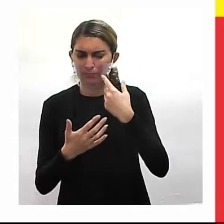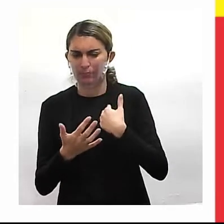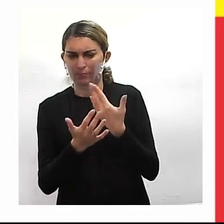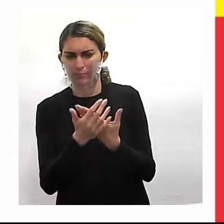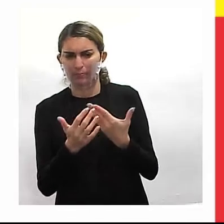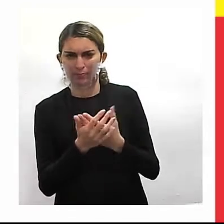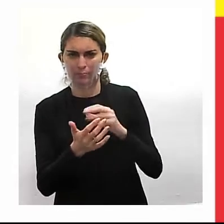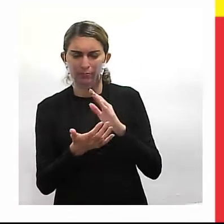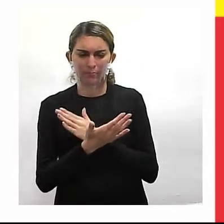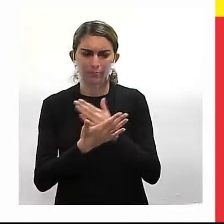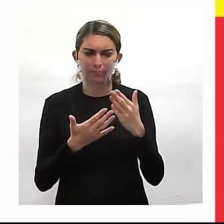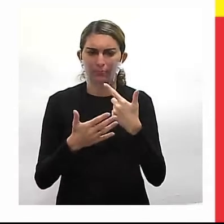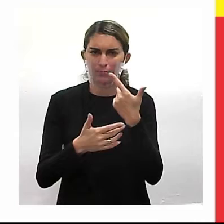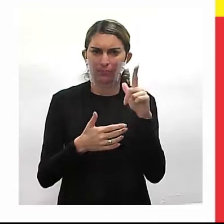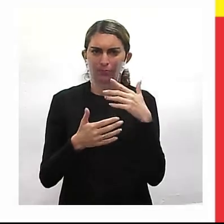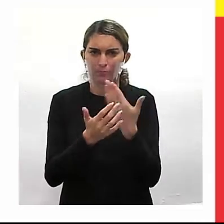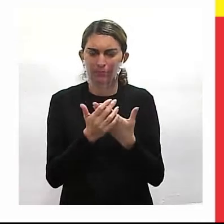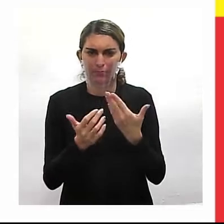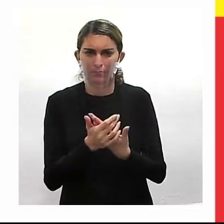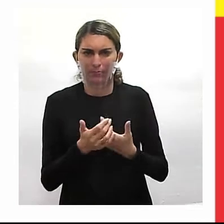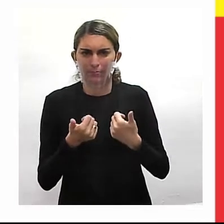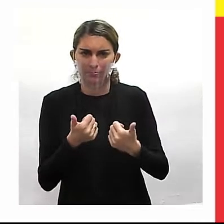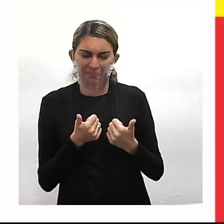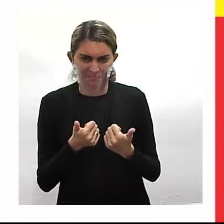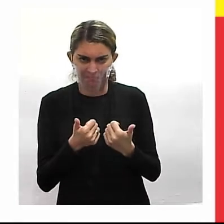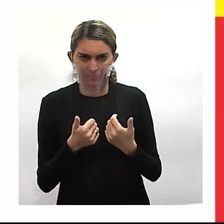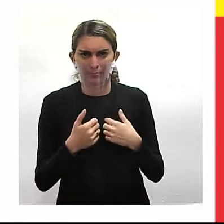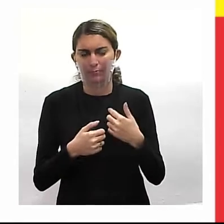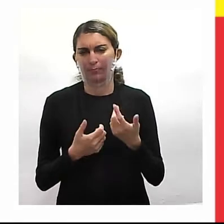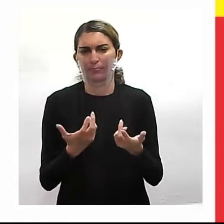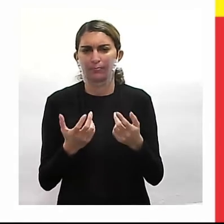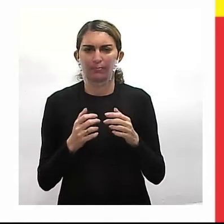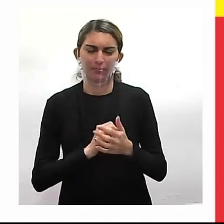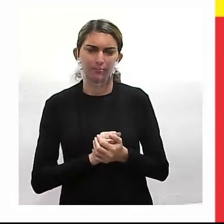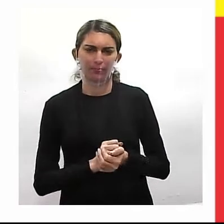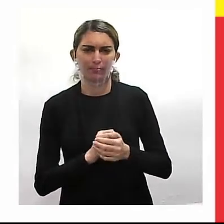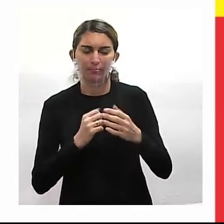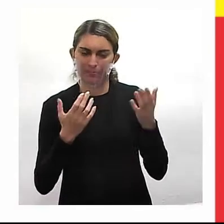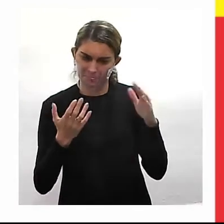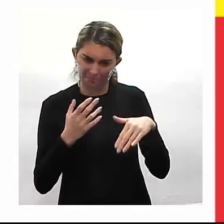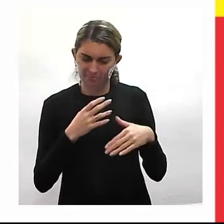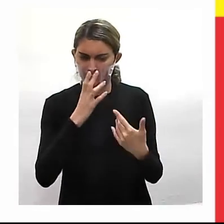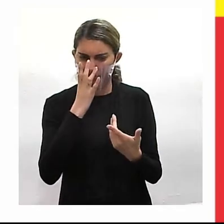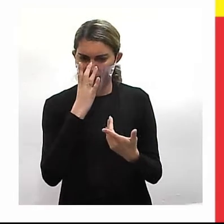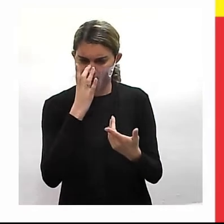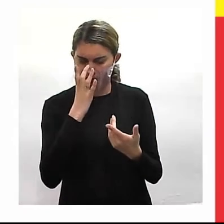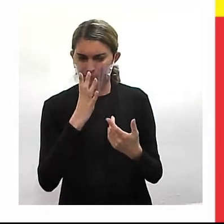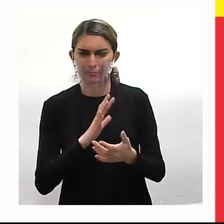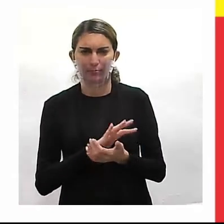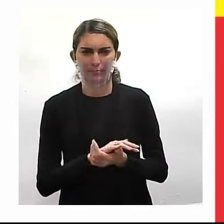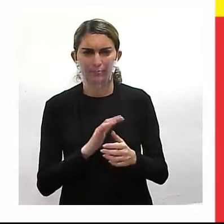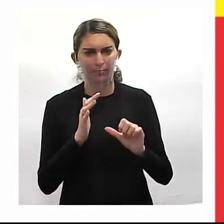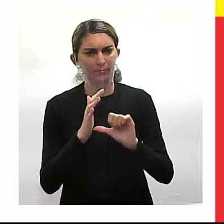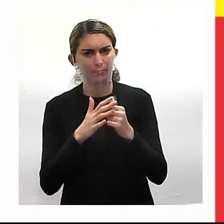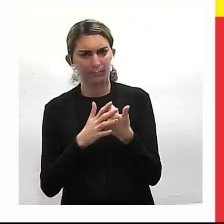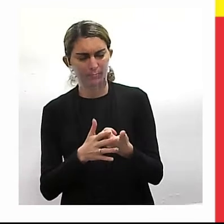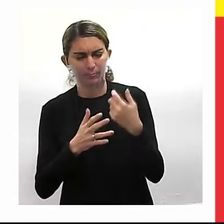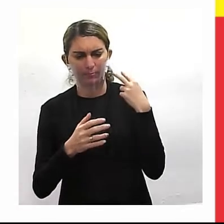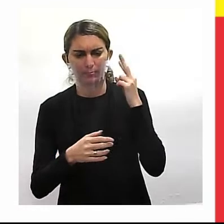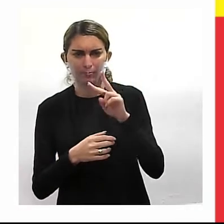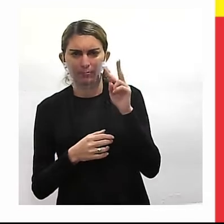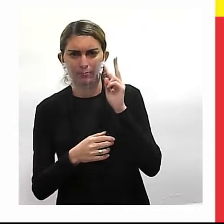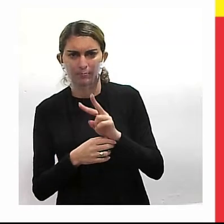de qualquer outra aula aqui dos nossos colegas, né? Se bem que os nossos colegas também têm os canais dele, né? Vamos lá. Primeiramente, vamos